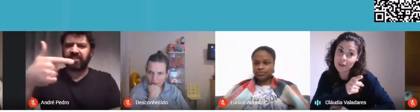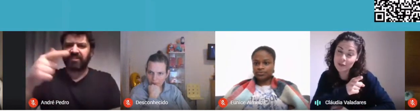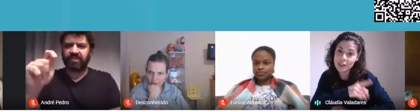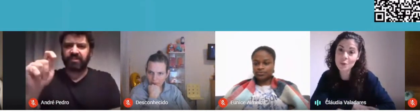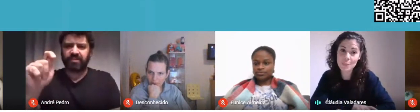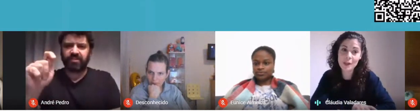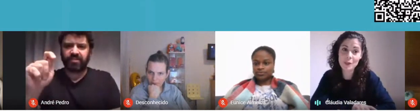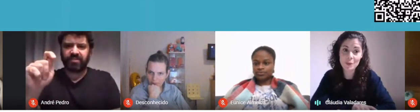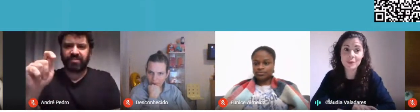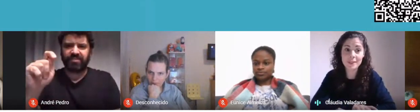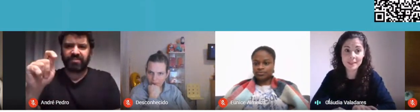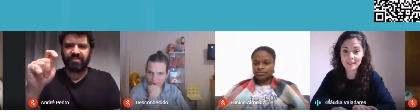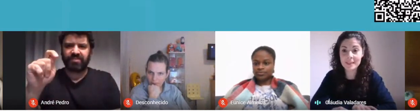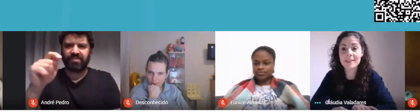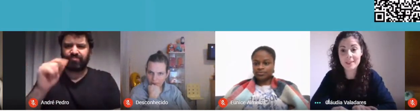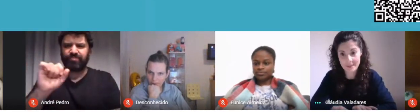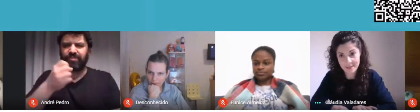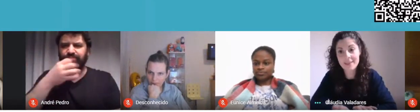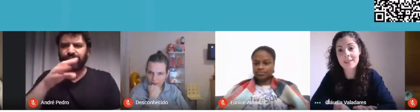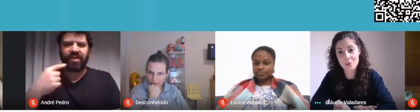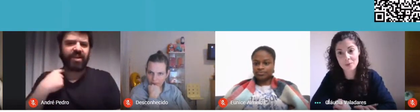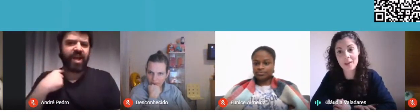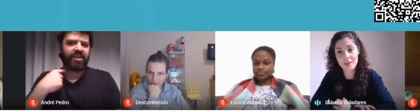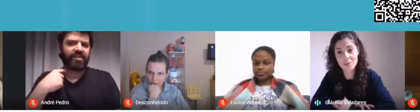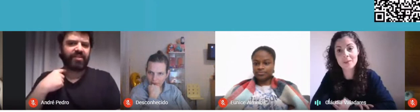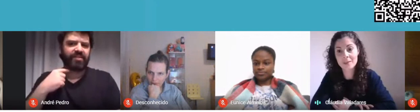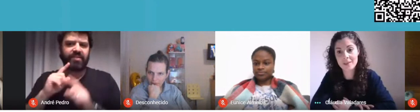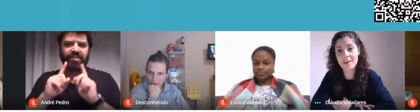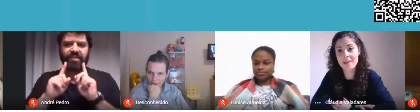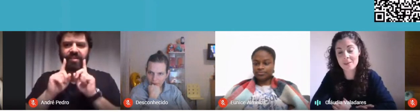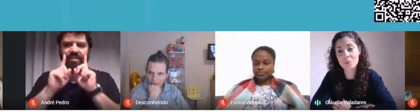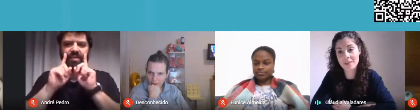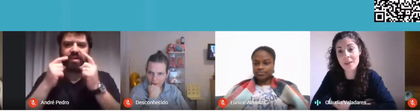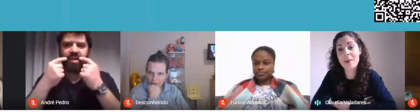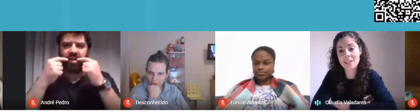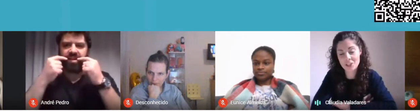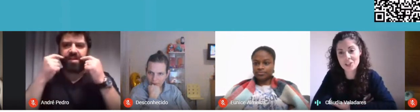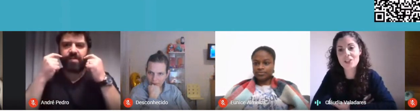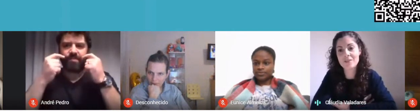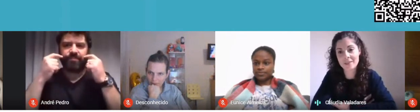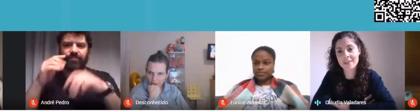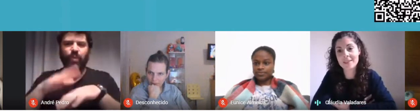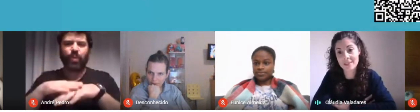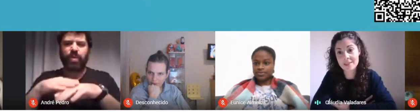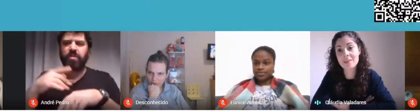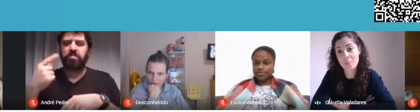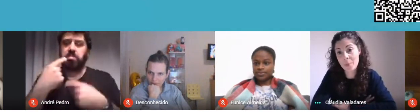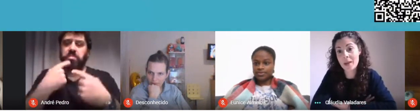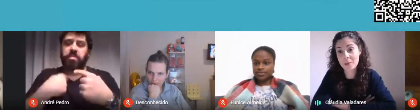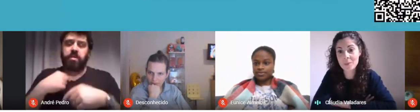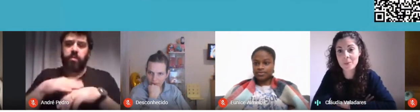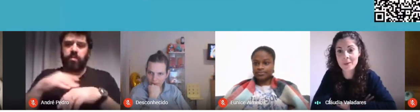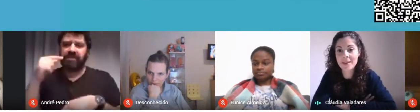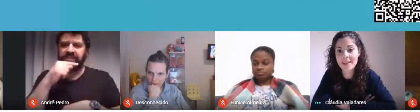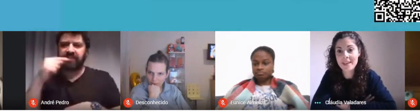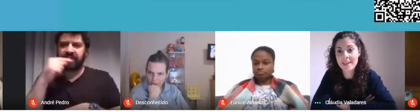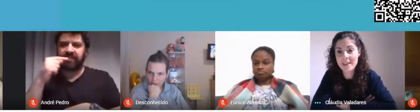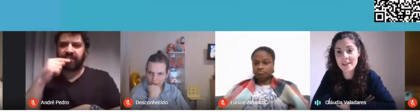estão relacionados com a periodontite que Ok. eu tenho, portanto, é a parte da gengiva que